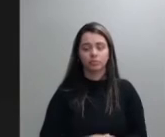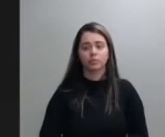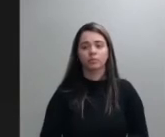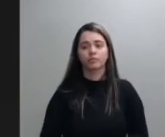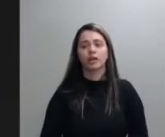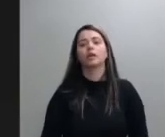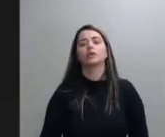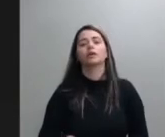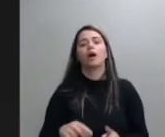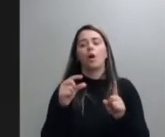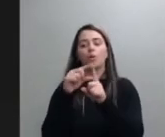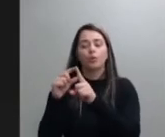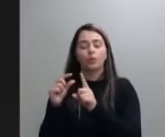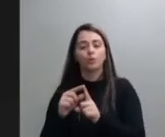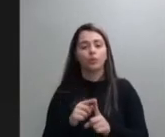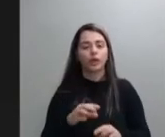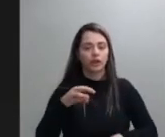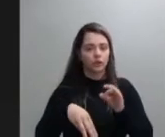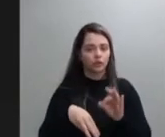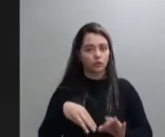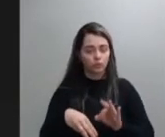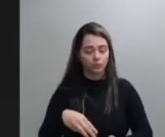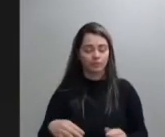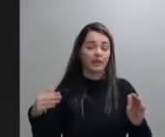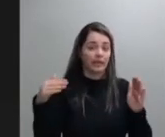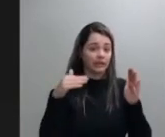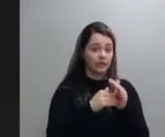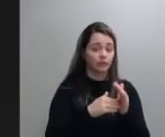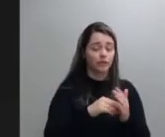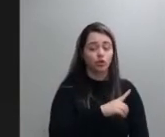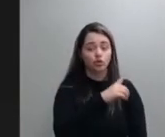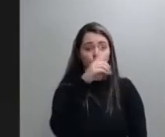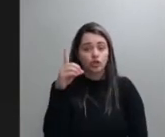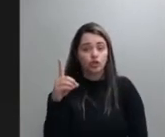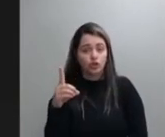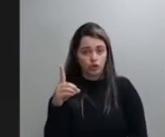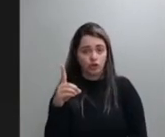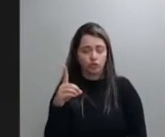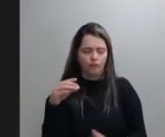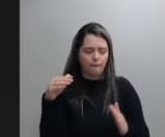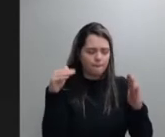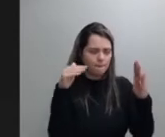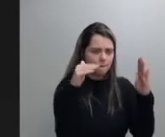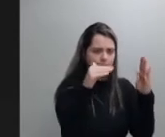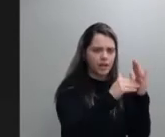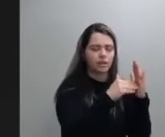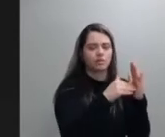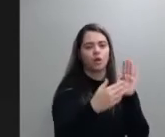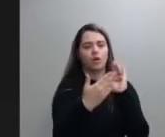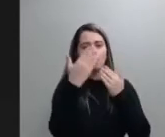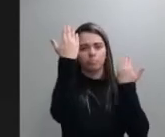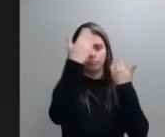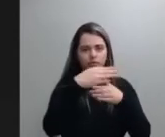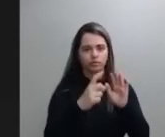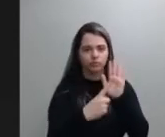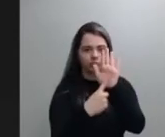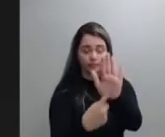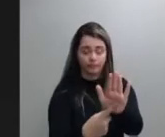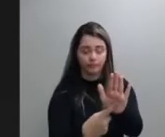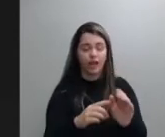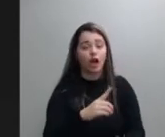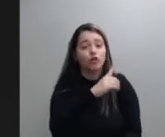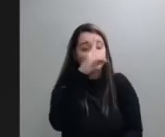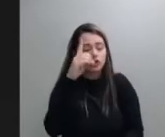ministro Toffoli por fim que a data limite para o cômputo de títulos seja a data da entrega